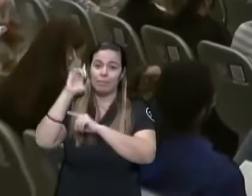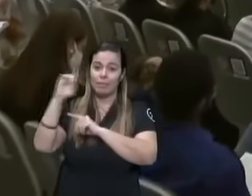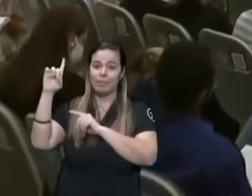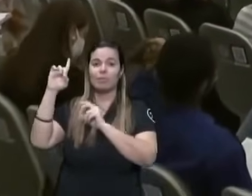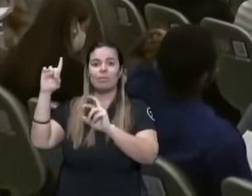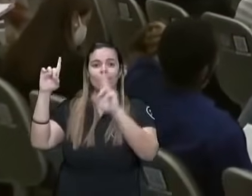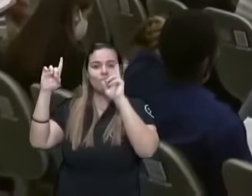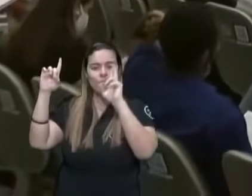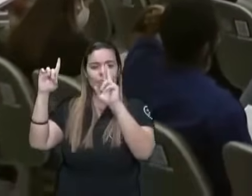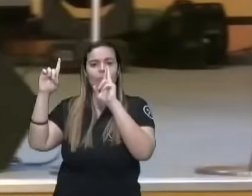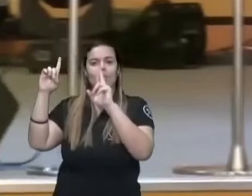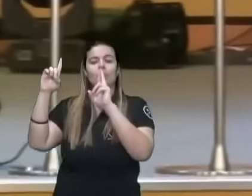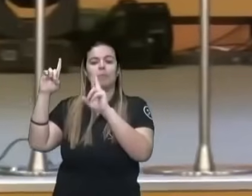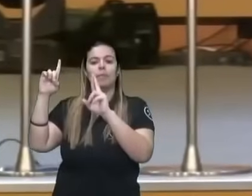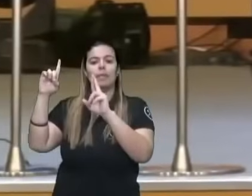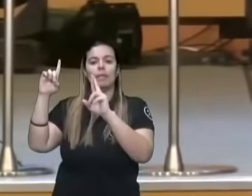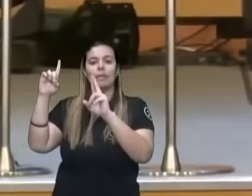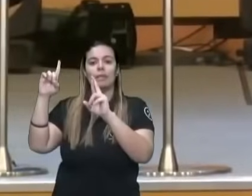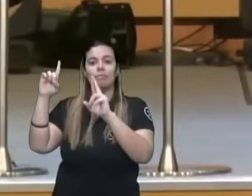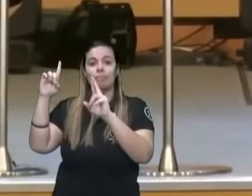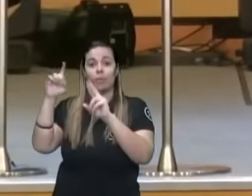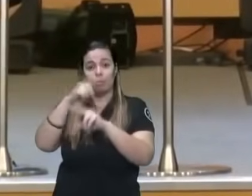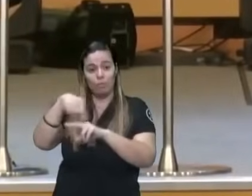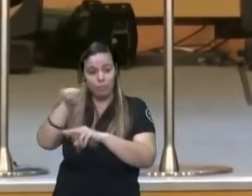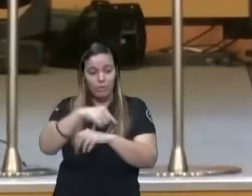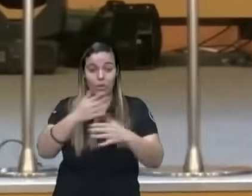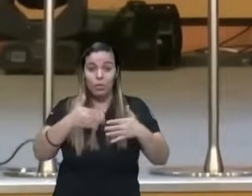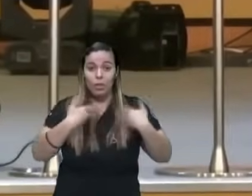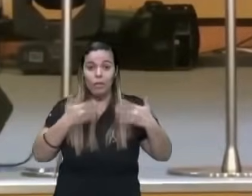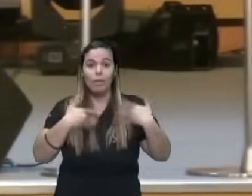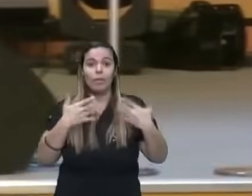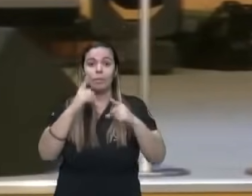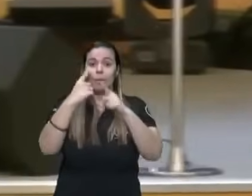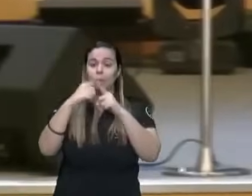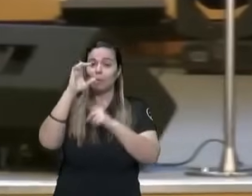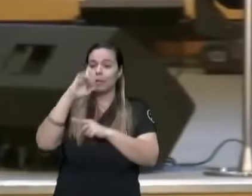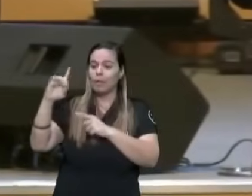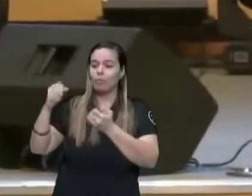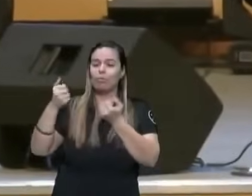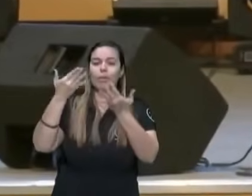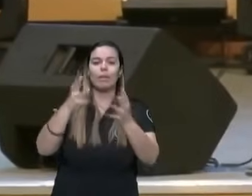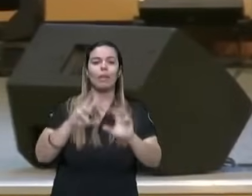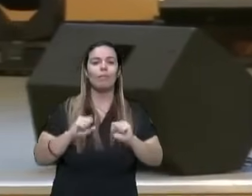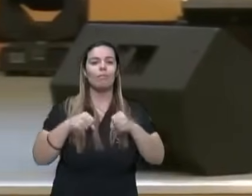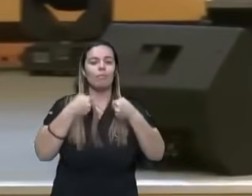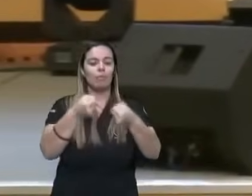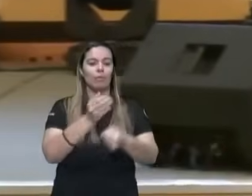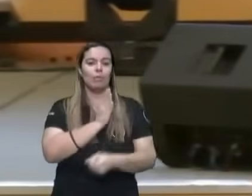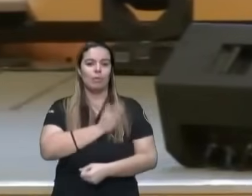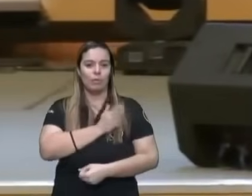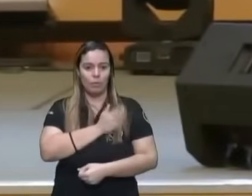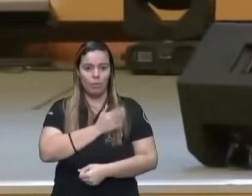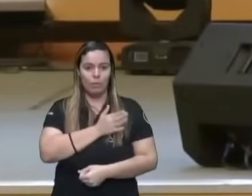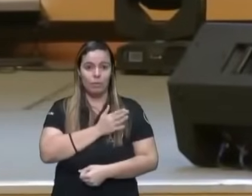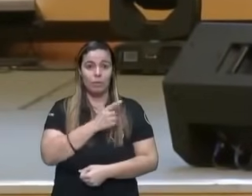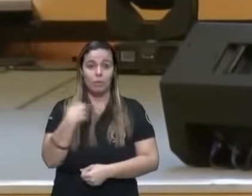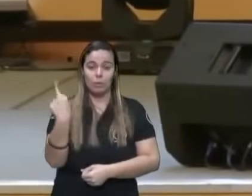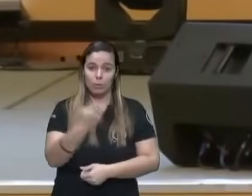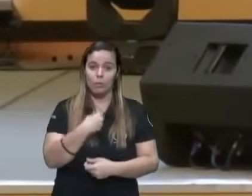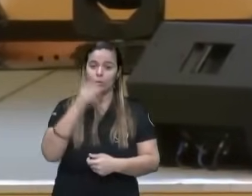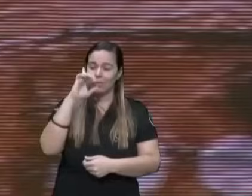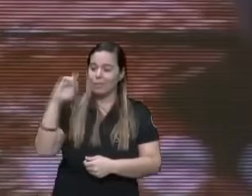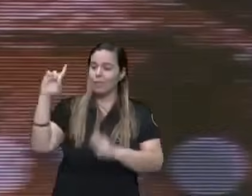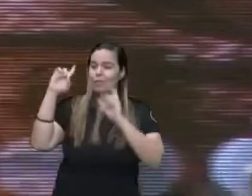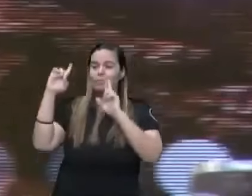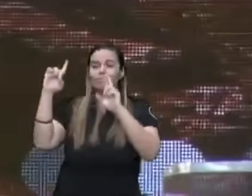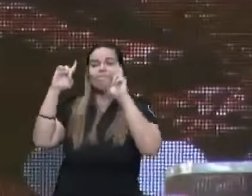Espera, pois, no Senhor. Anima-te. Ele fortalecerá o teu coração. Espera, pois, no